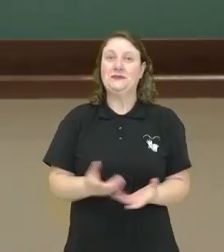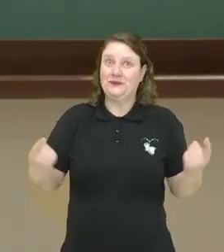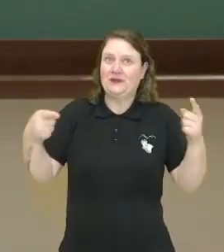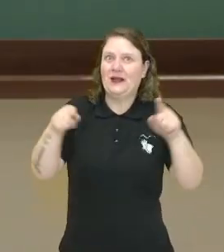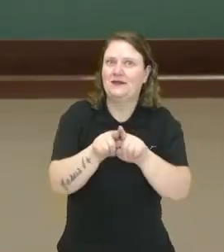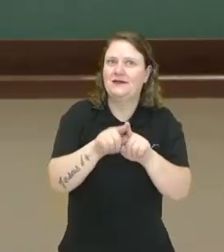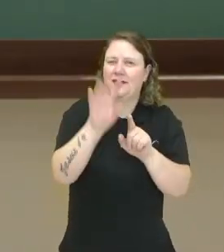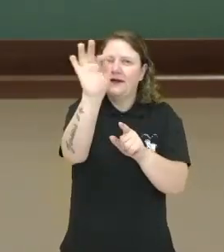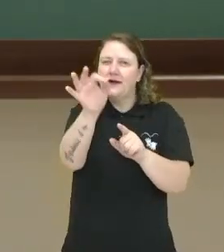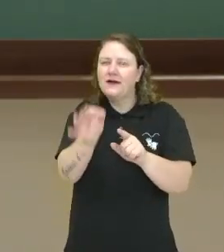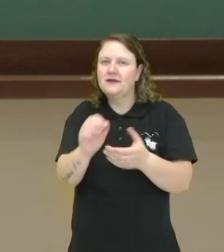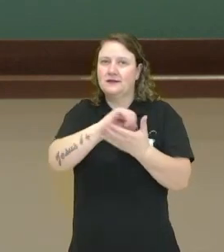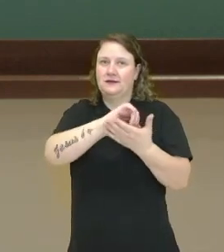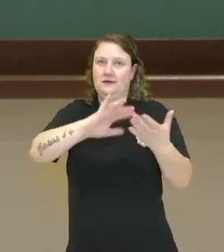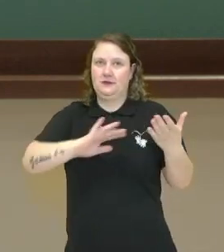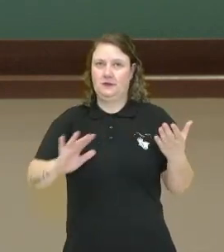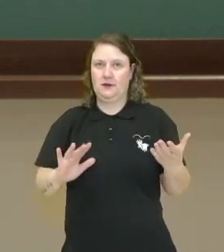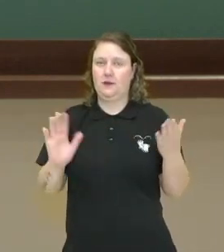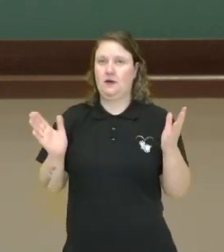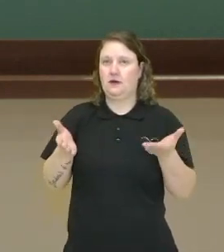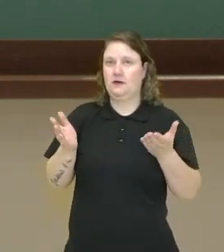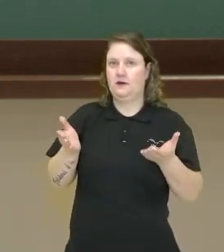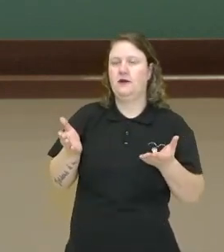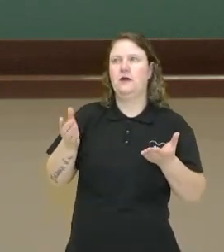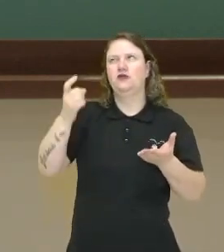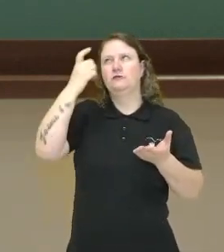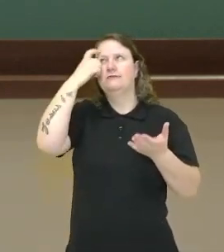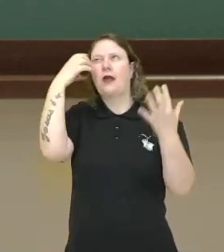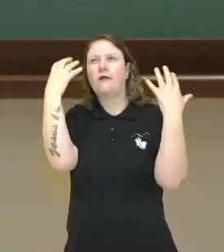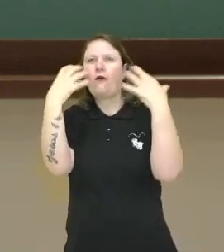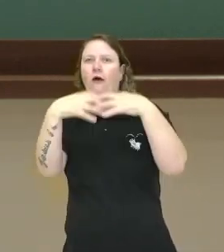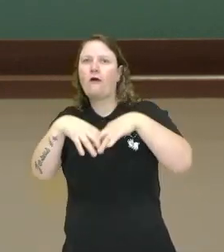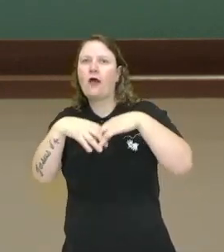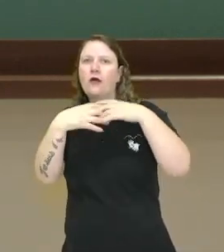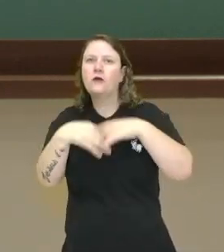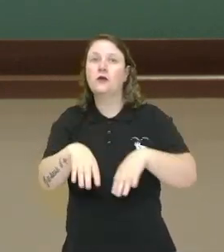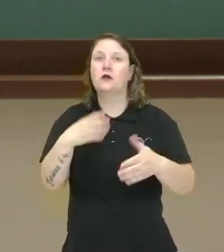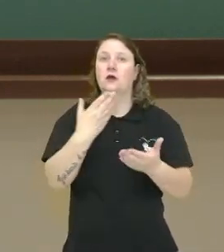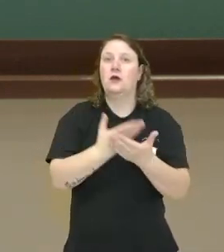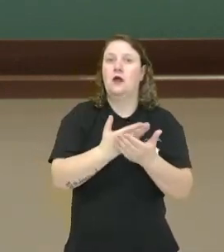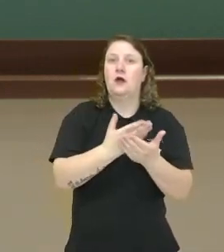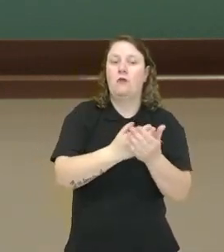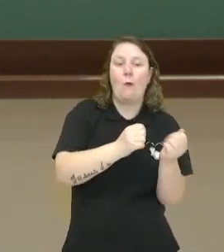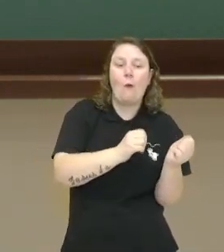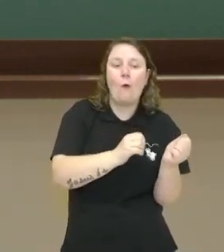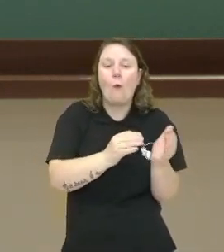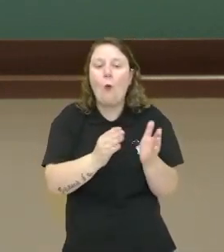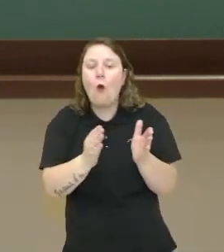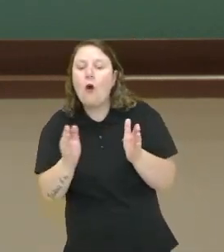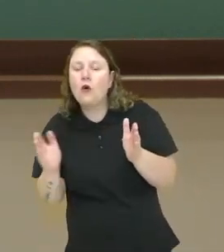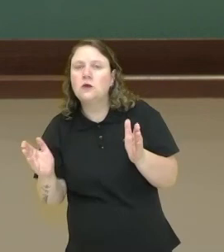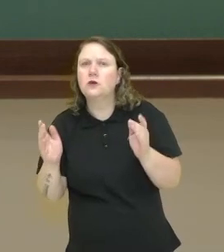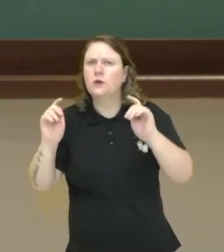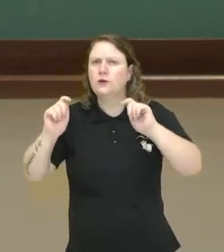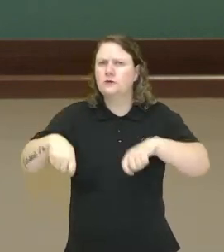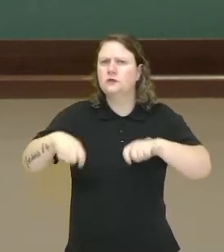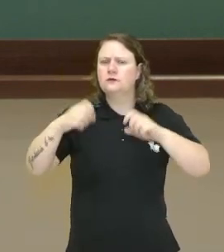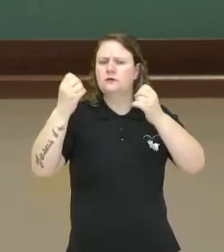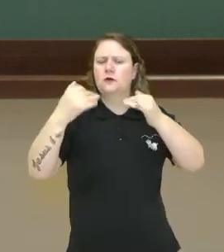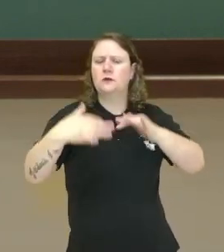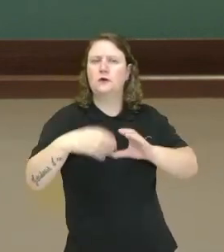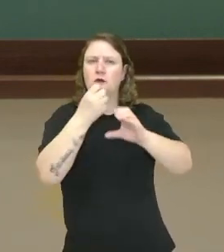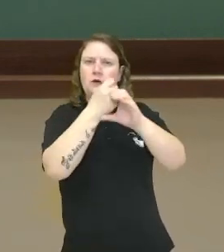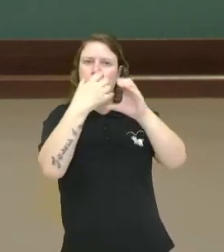Voltamos com a correção da atividade, então a partir do que refletimos ao longo da aula, vocês poderiam descrever algumas características da